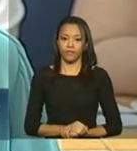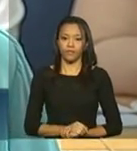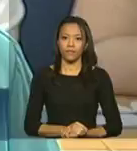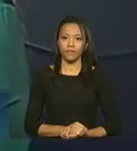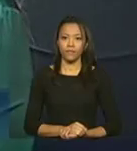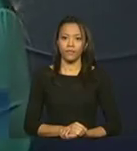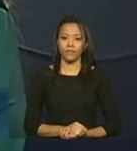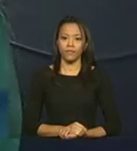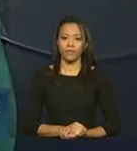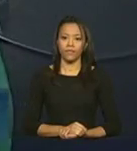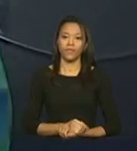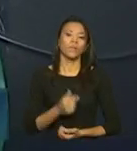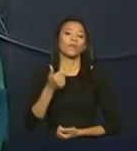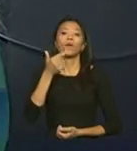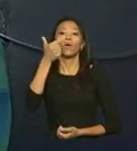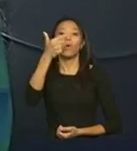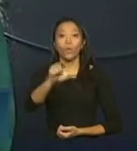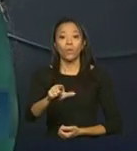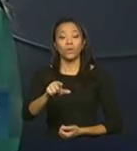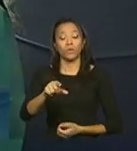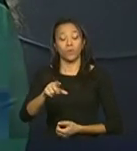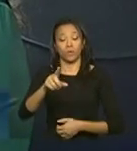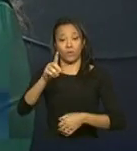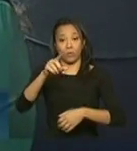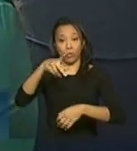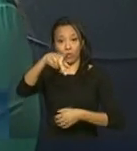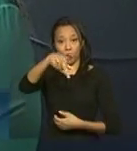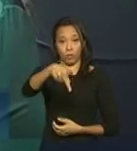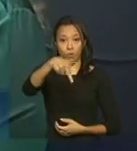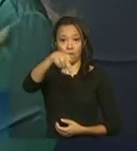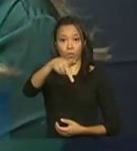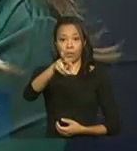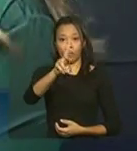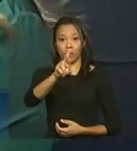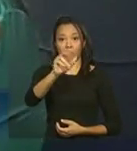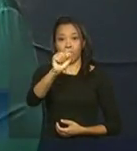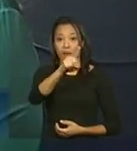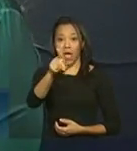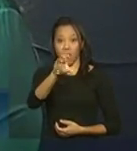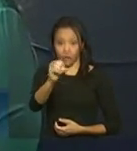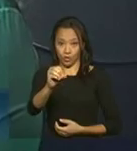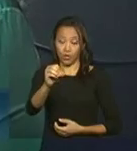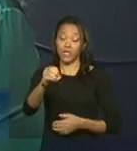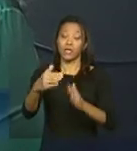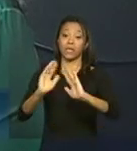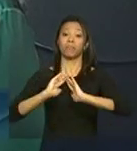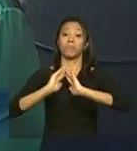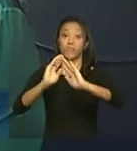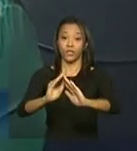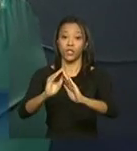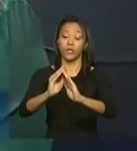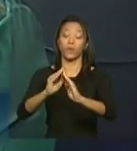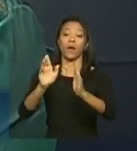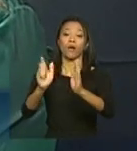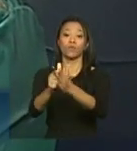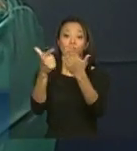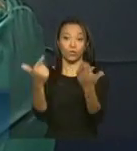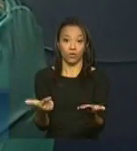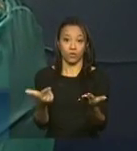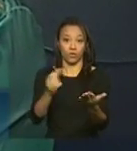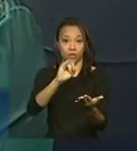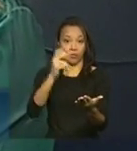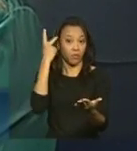A propósito da questão do prazo que a Folha de São Paulo solicitou, na verdade, essa meta ela foi uma